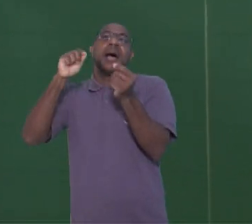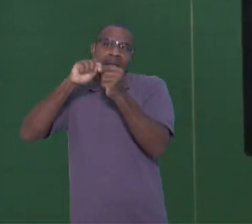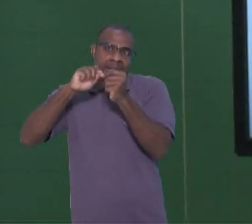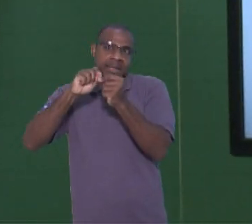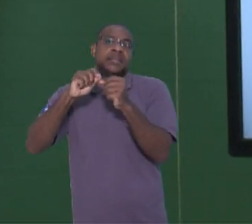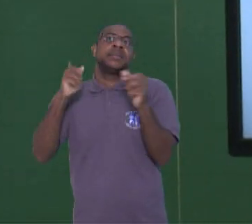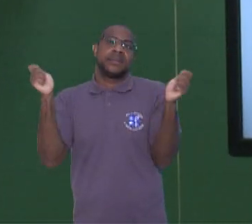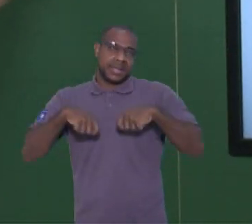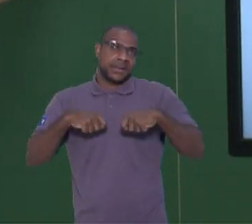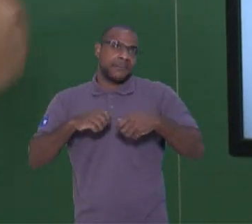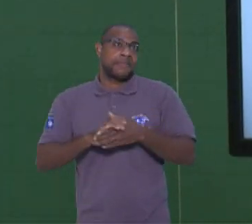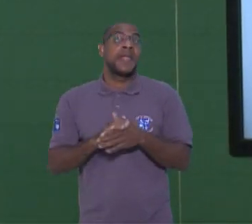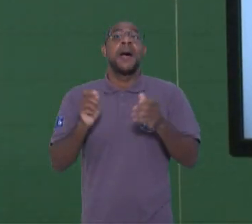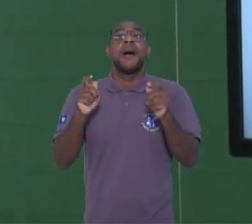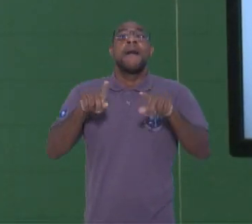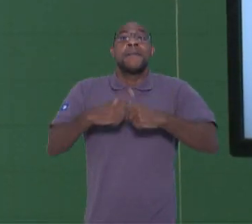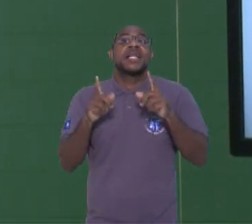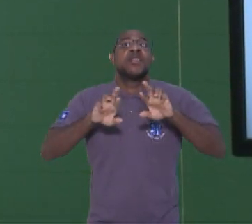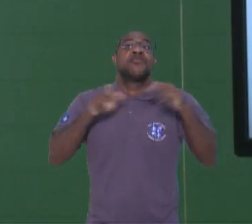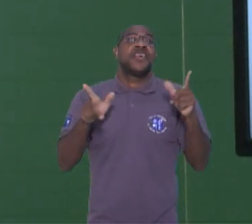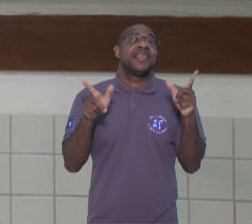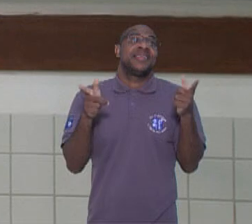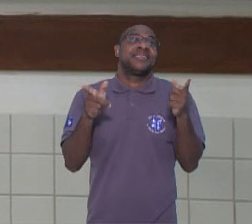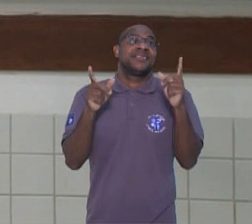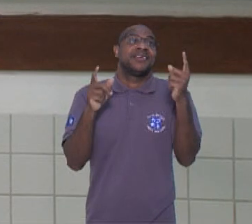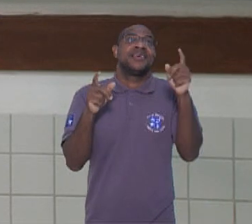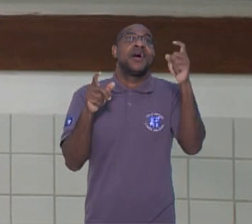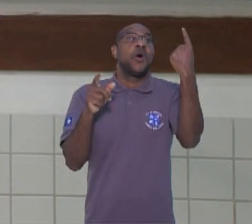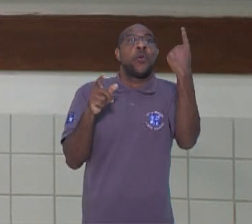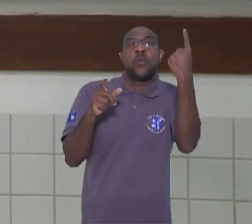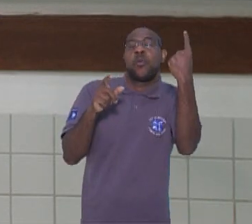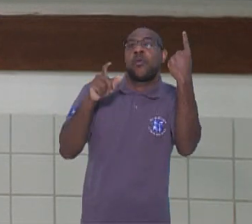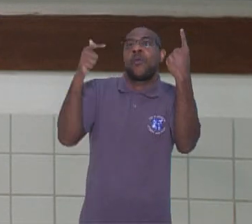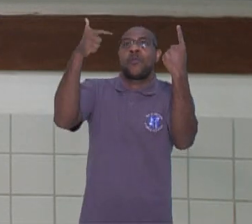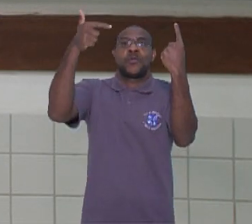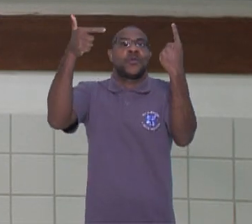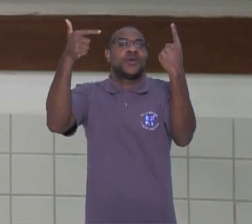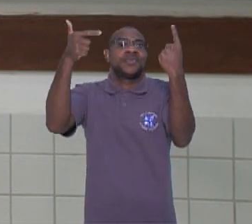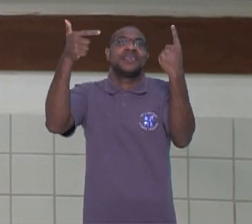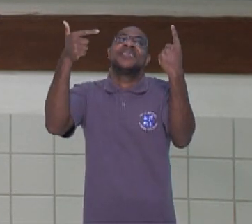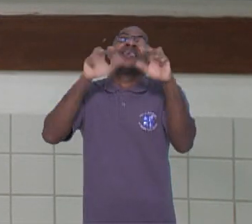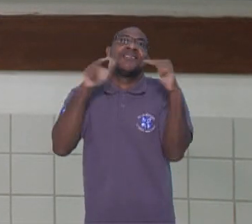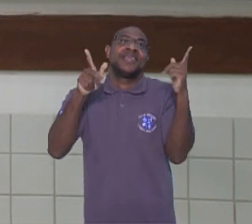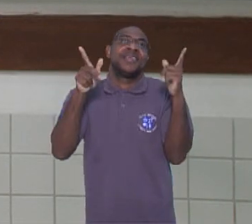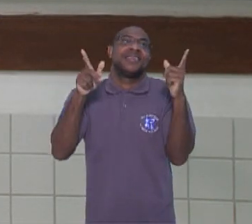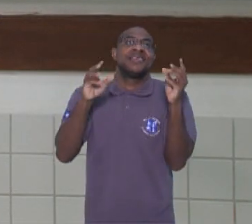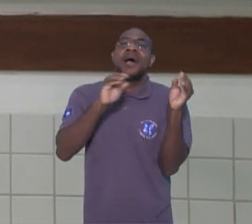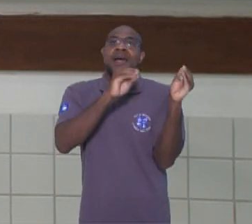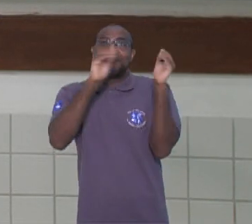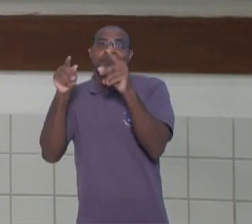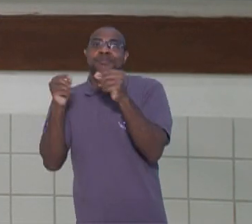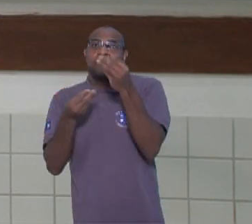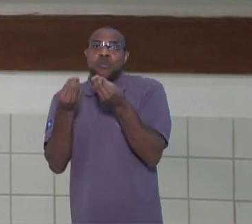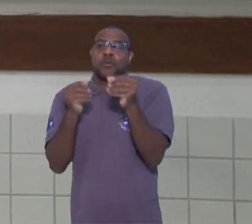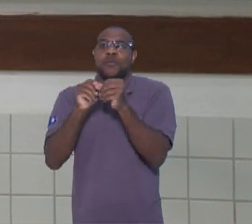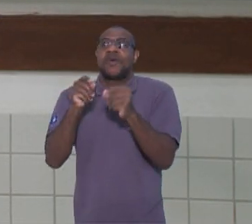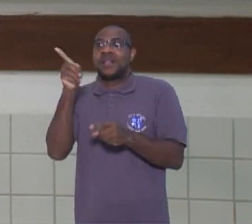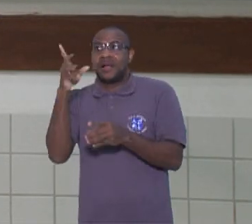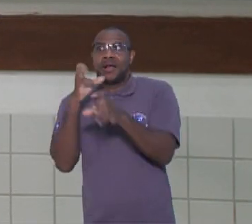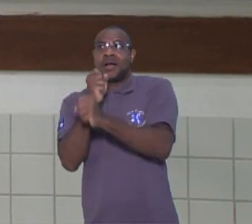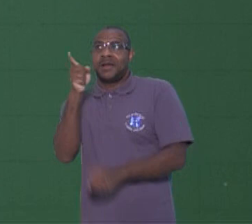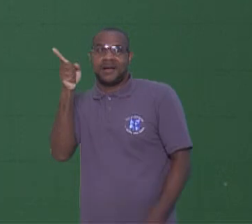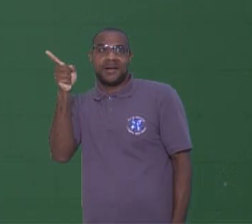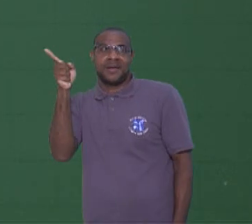ao quadrado mais 36. Eu não consigo somar. Ah, de repente você pensou de colocar 36x ao